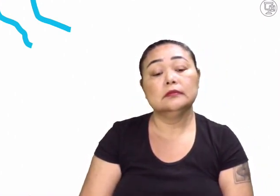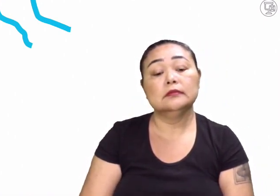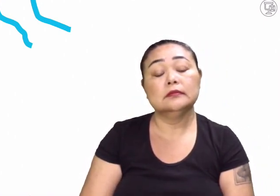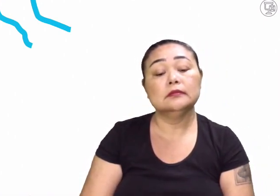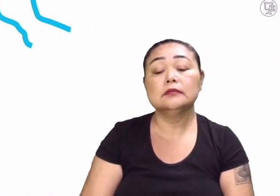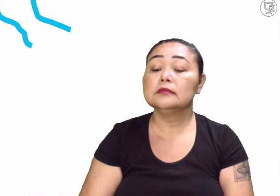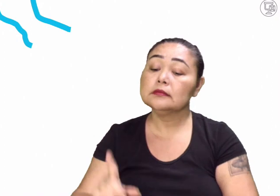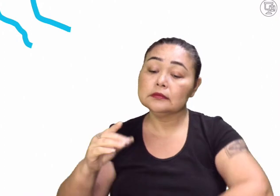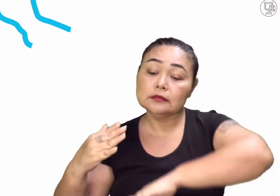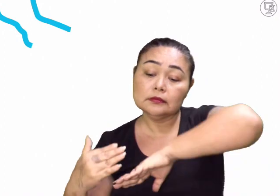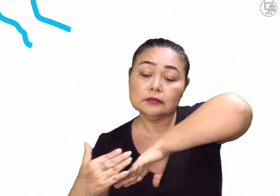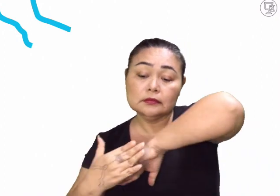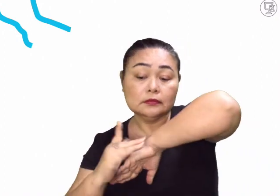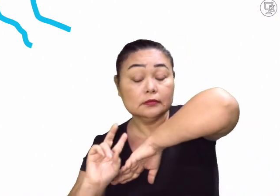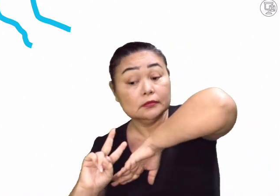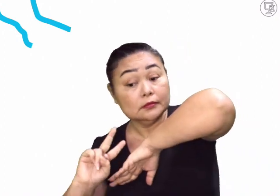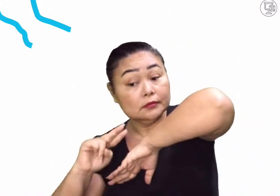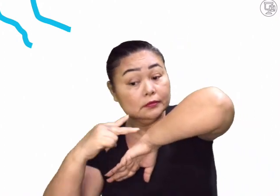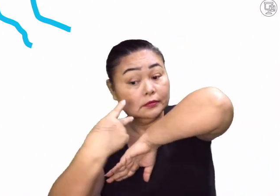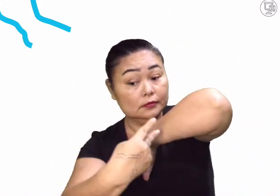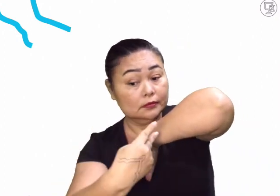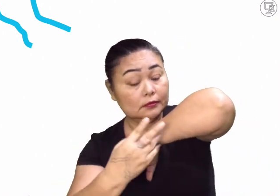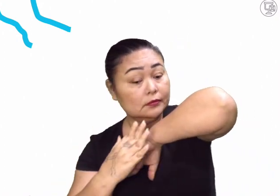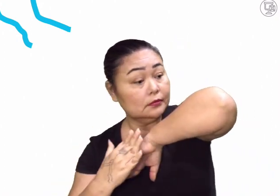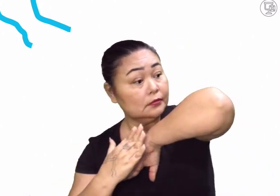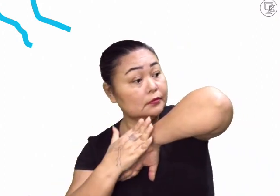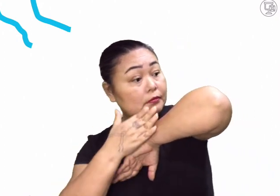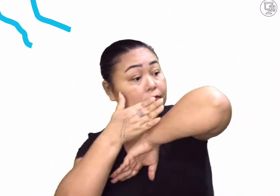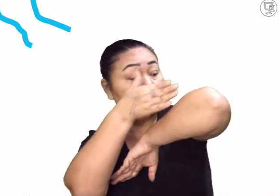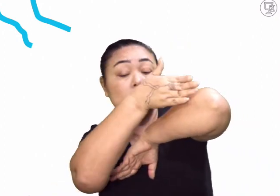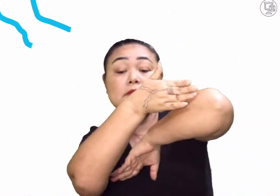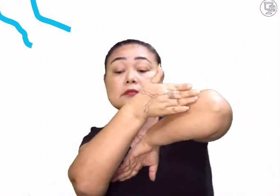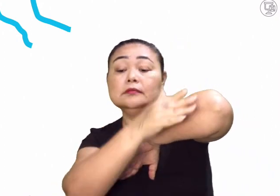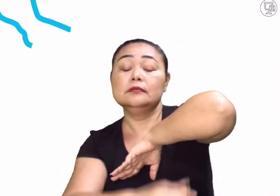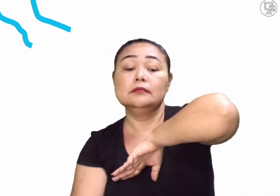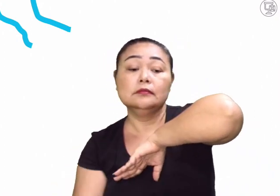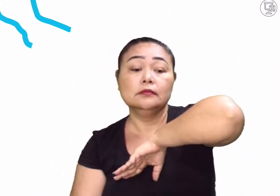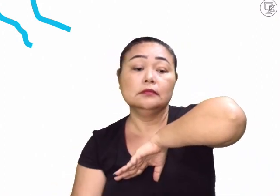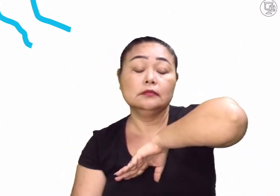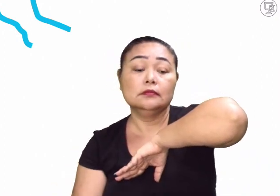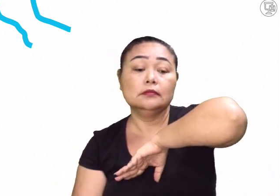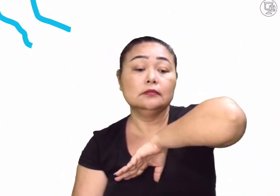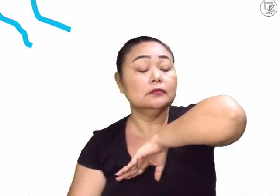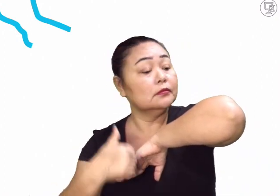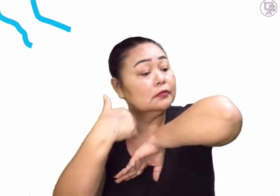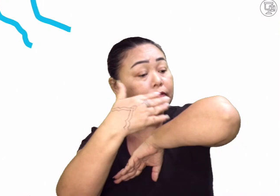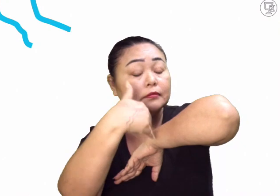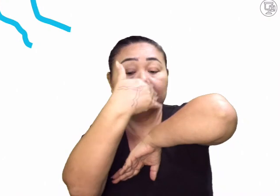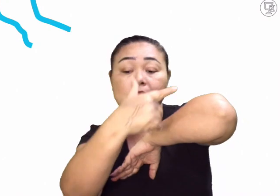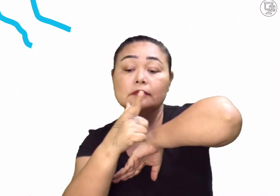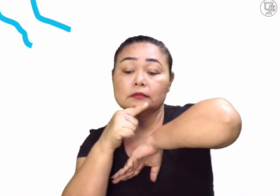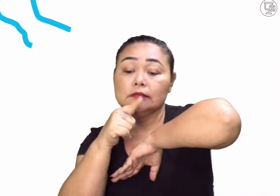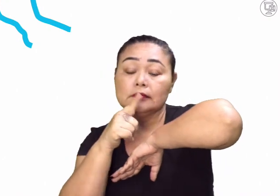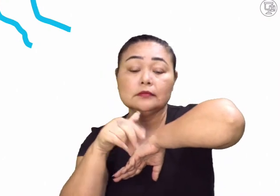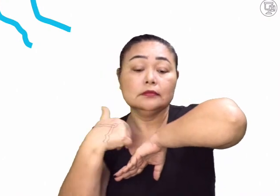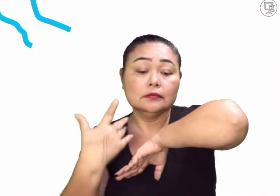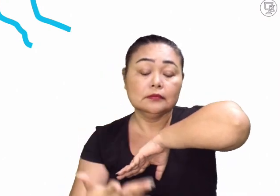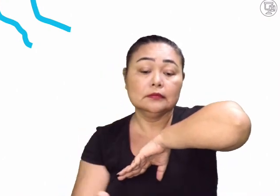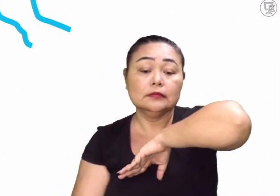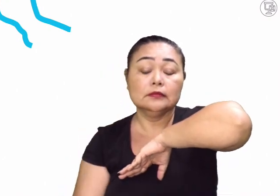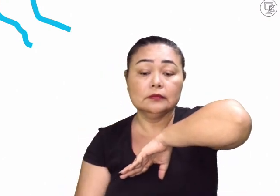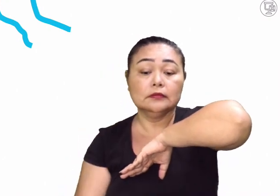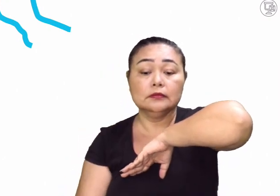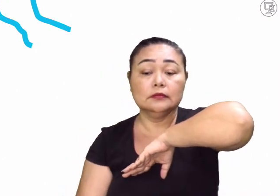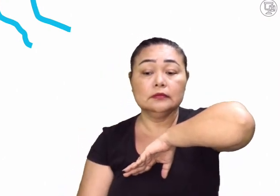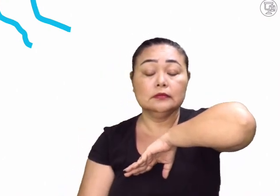E a montante é quando você está indo contra a correnteza, você está subindo o rio. Muito quando bem. Quando você